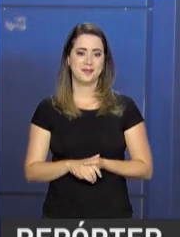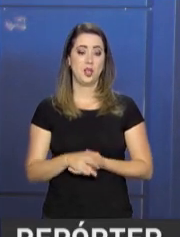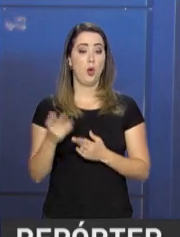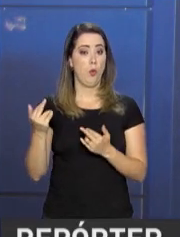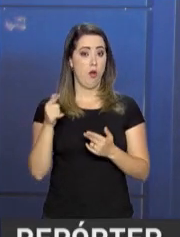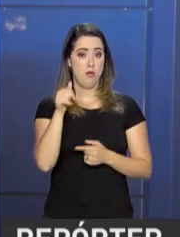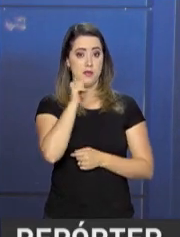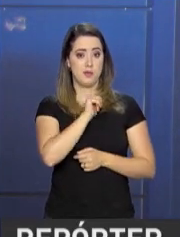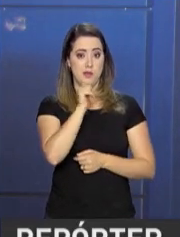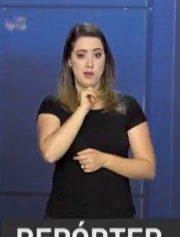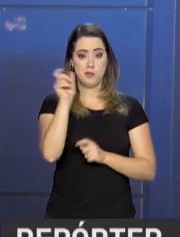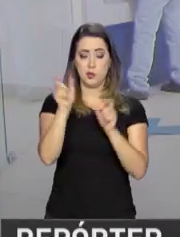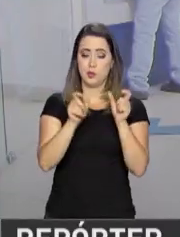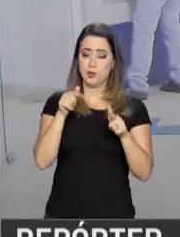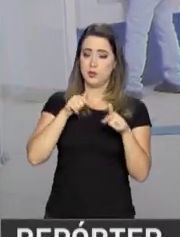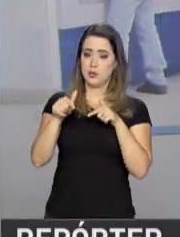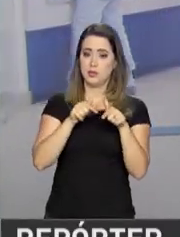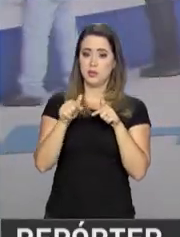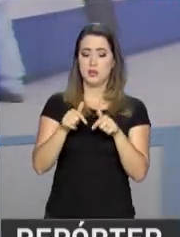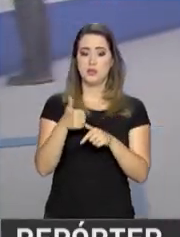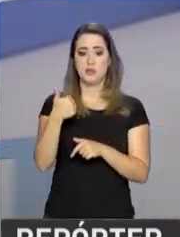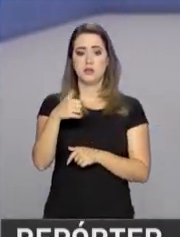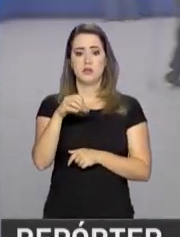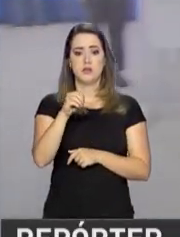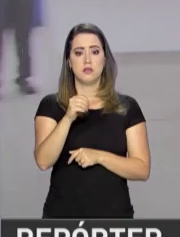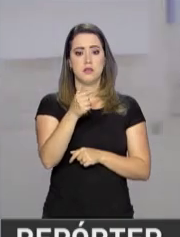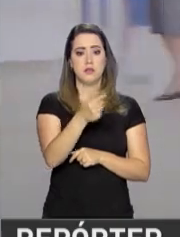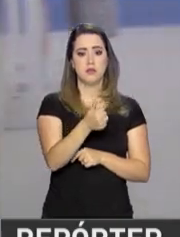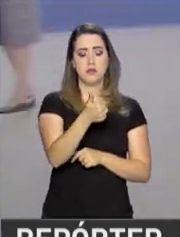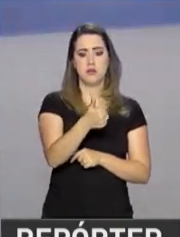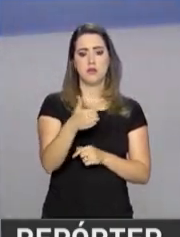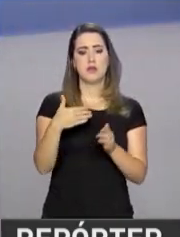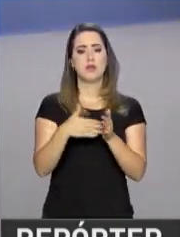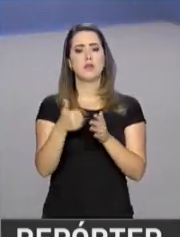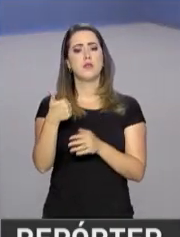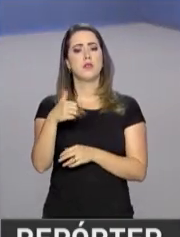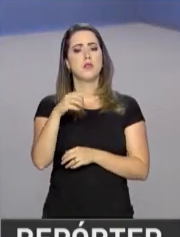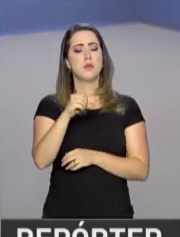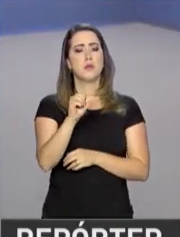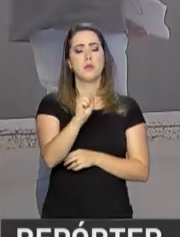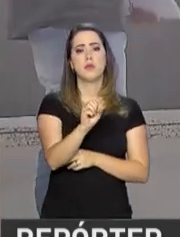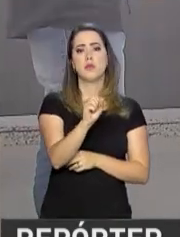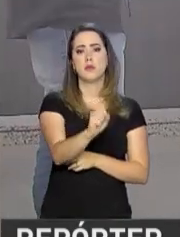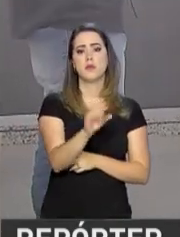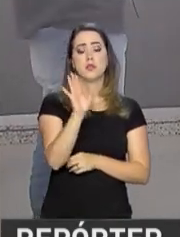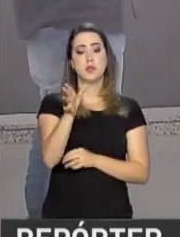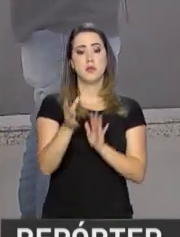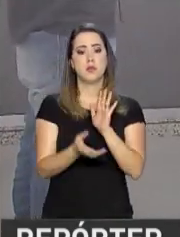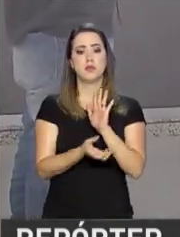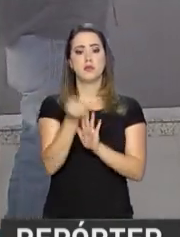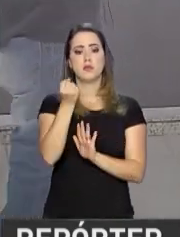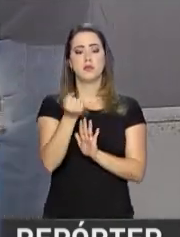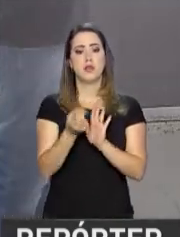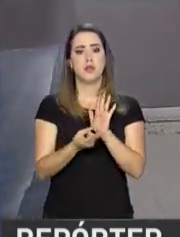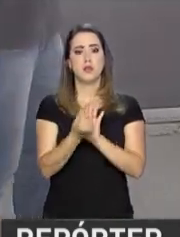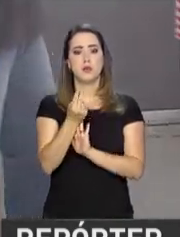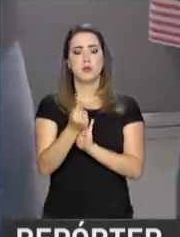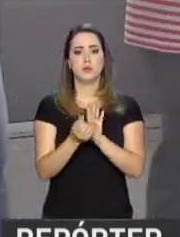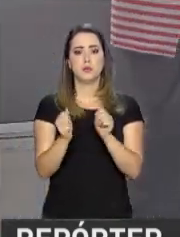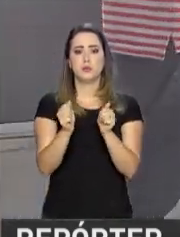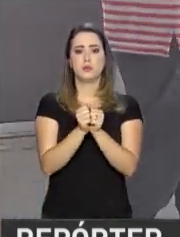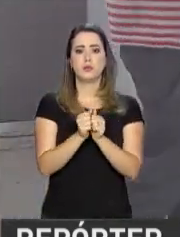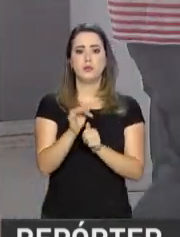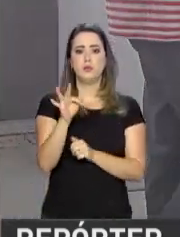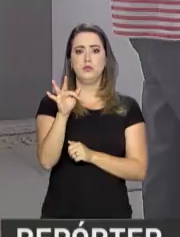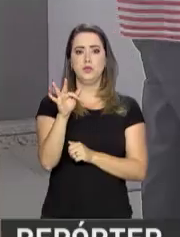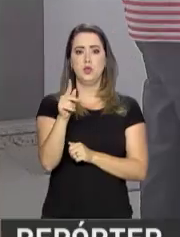brasileiros que trabalharam entre 1981 e 1988 já podem sacar os recursos junto